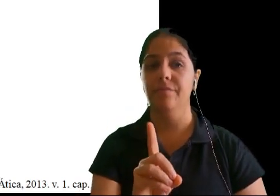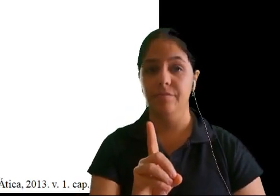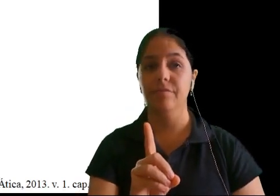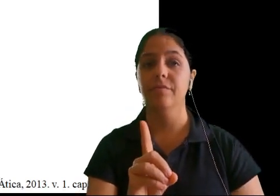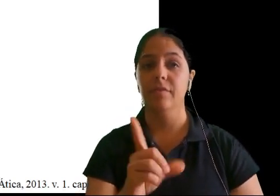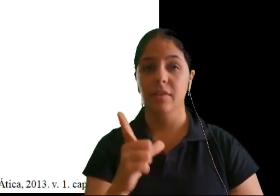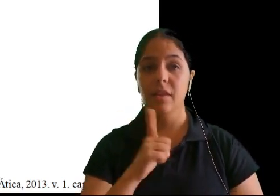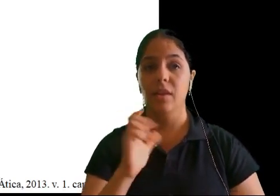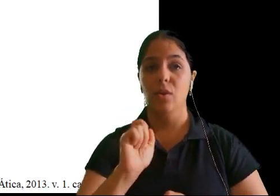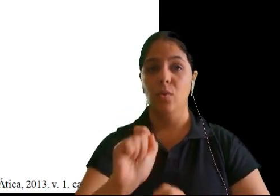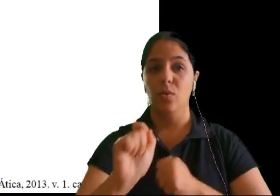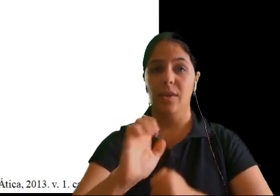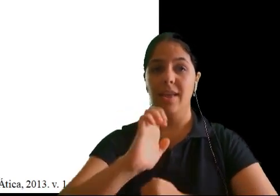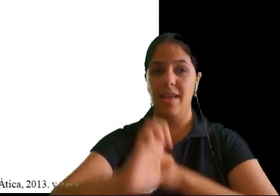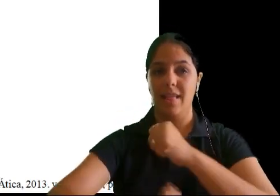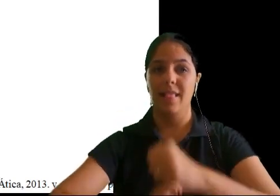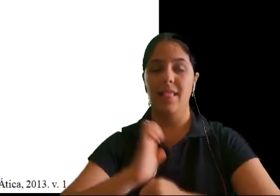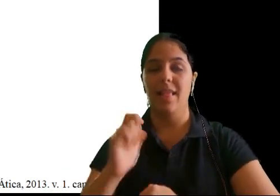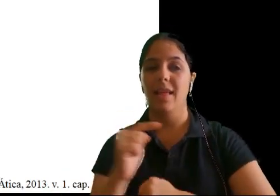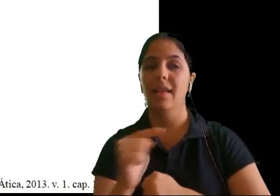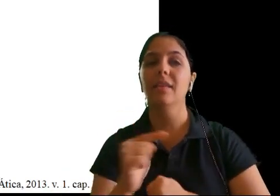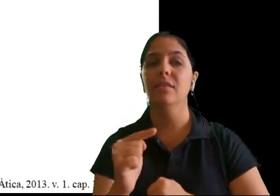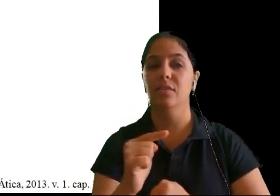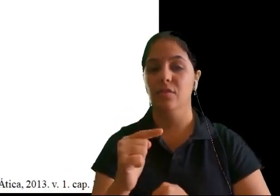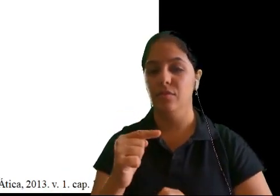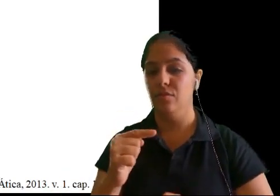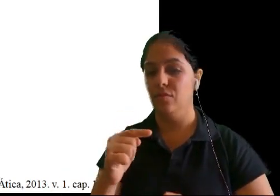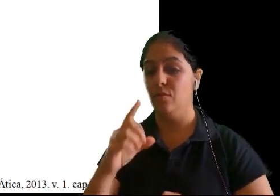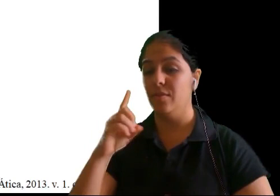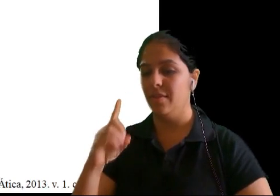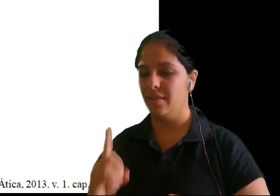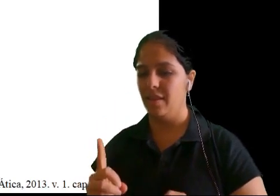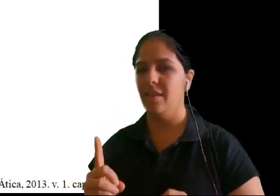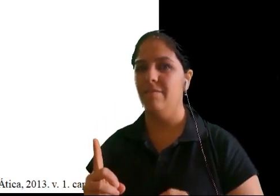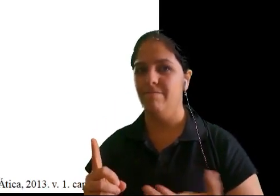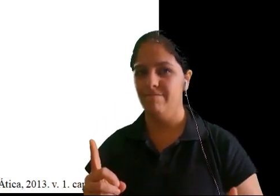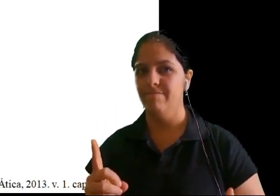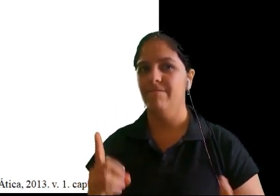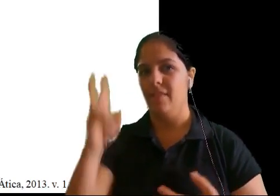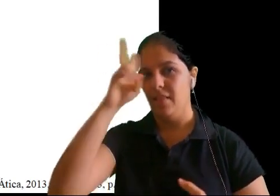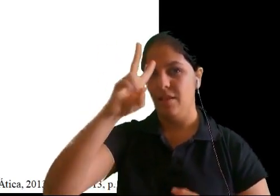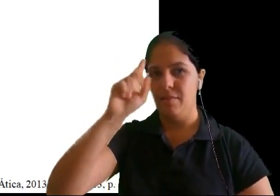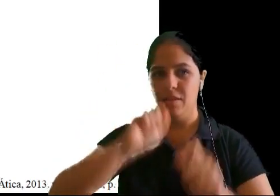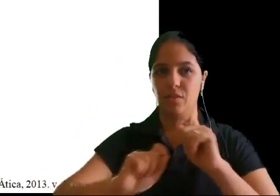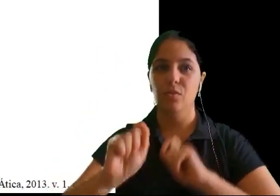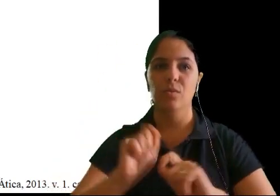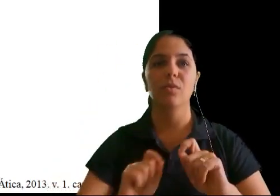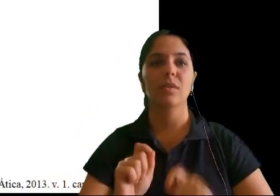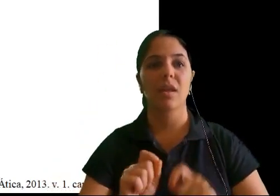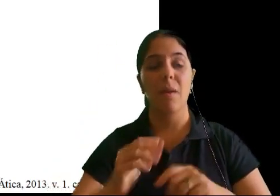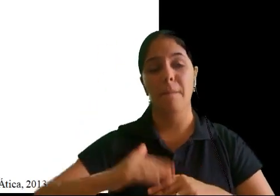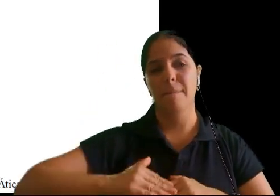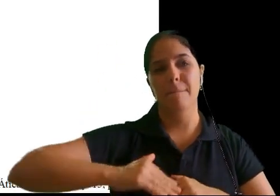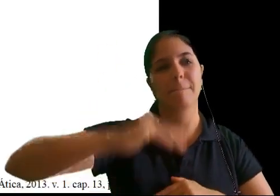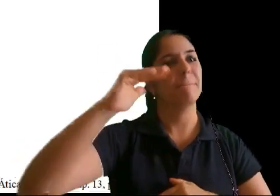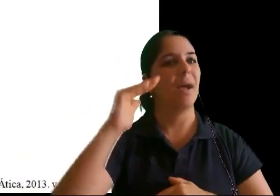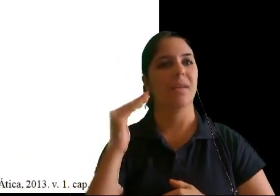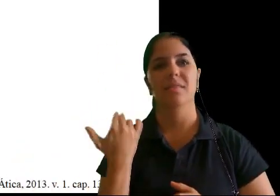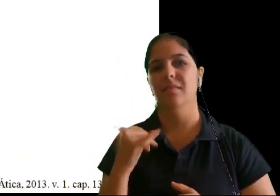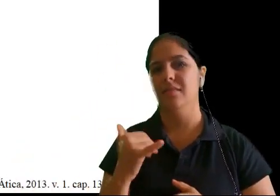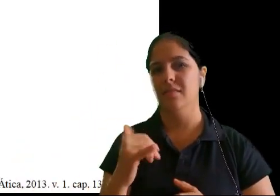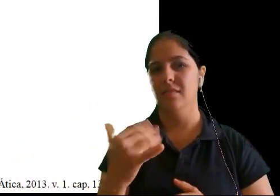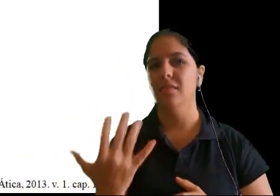paládio, que tem então elétrons no subnível D. Lembrando que este então é o